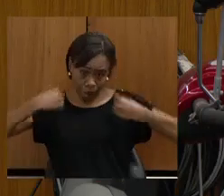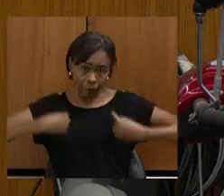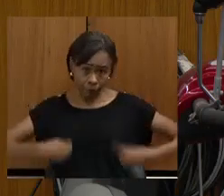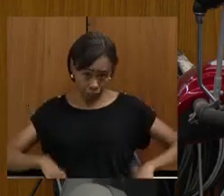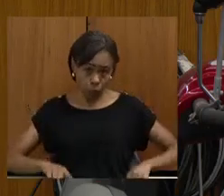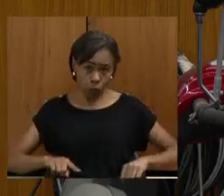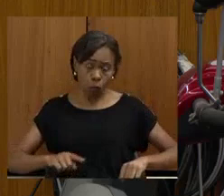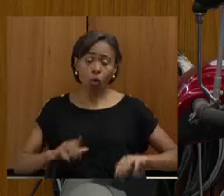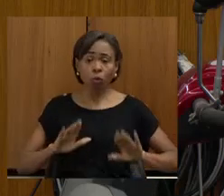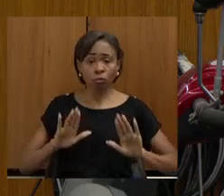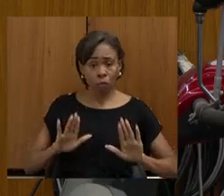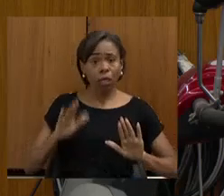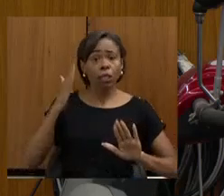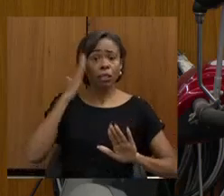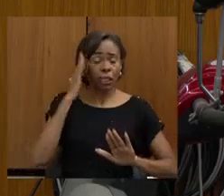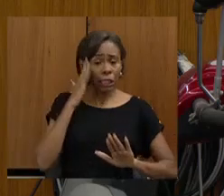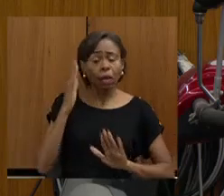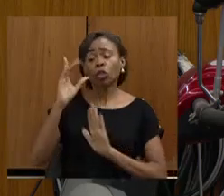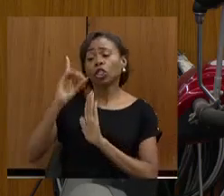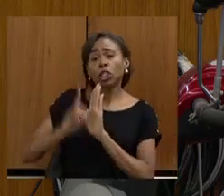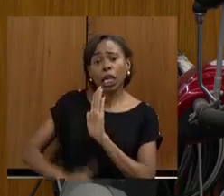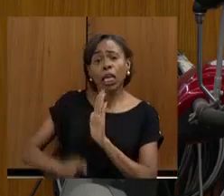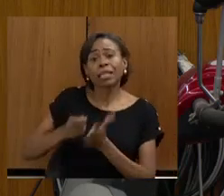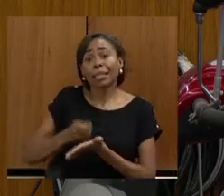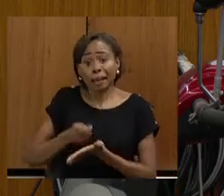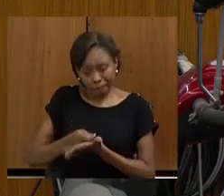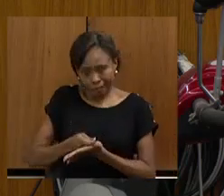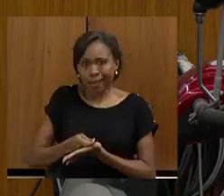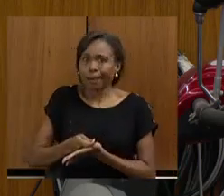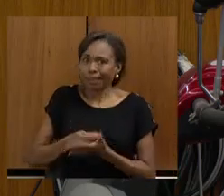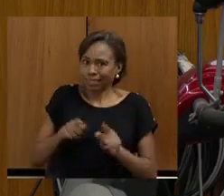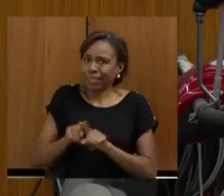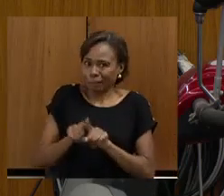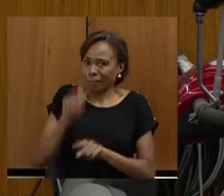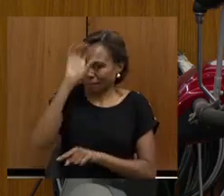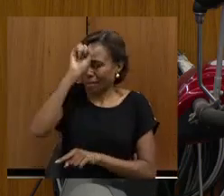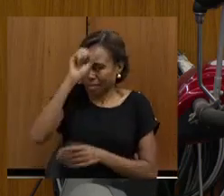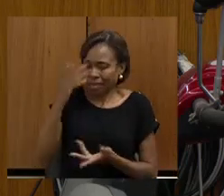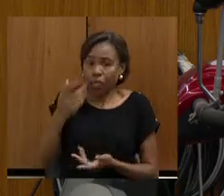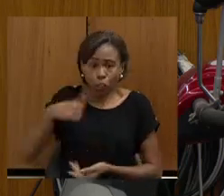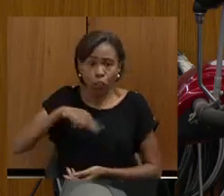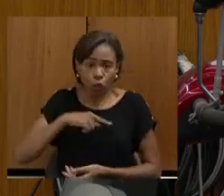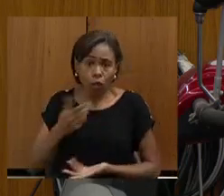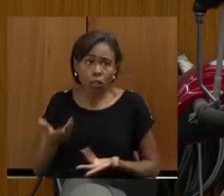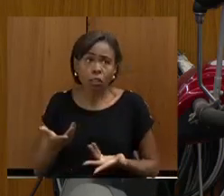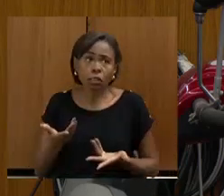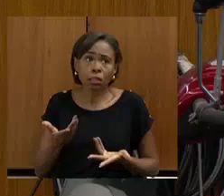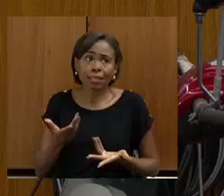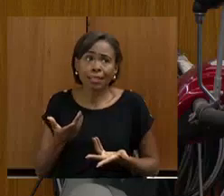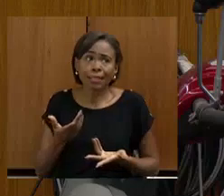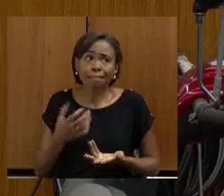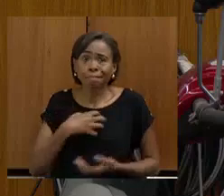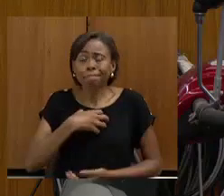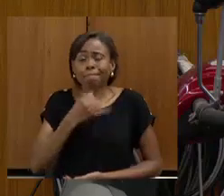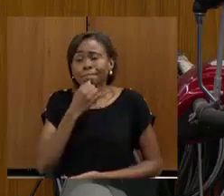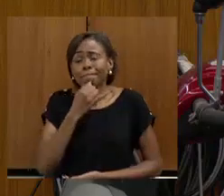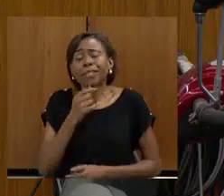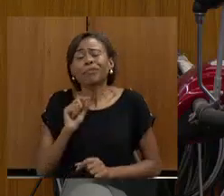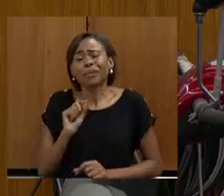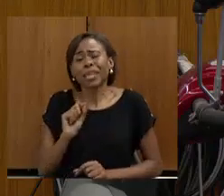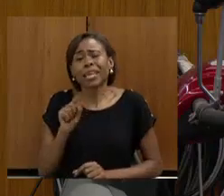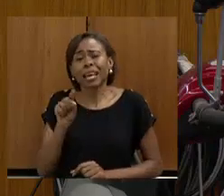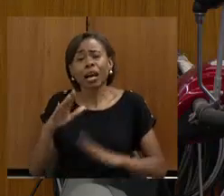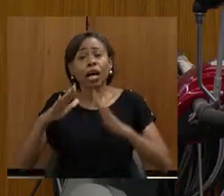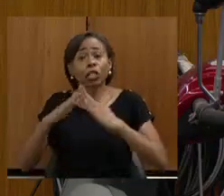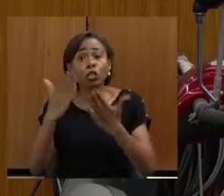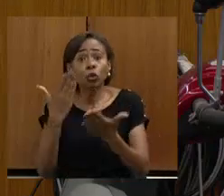também sabemos o que é nosso direito, que é dever, e que nós contribuímos. E muito triste saber, doutor, que a escola